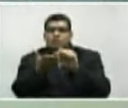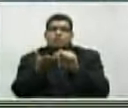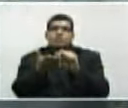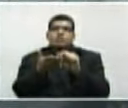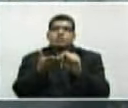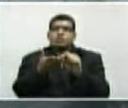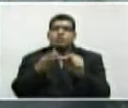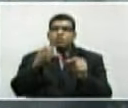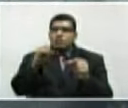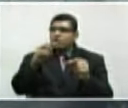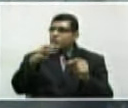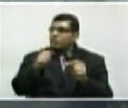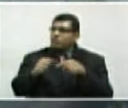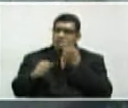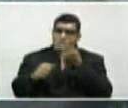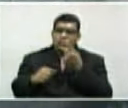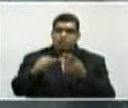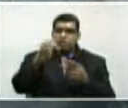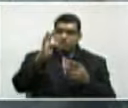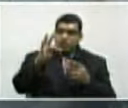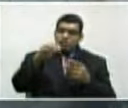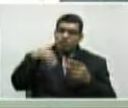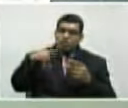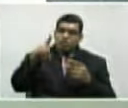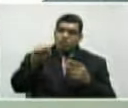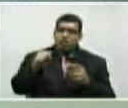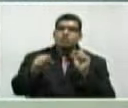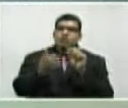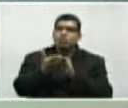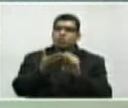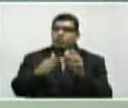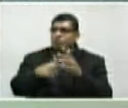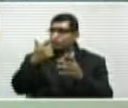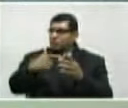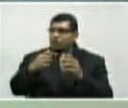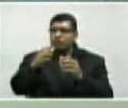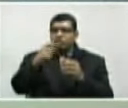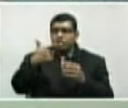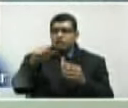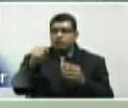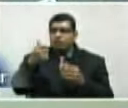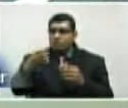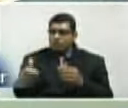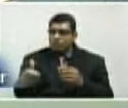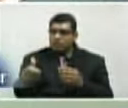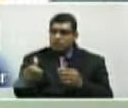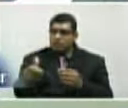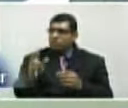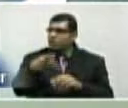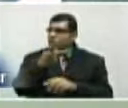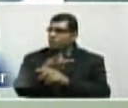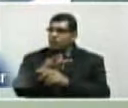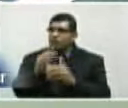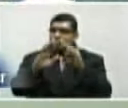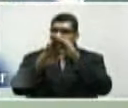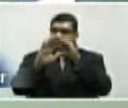O capítulo que trata do FMPS, que é o capítulo 2 da Lei 2826, após